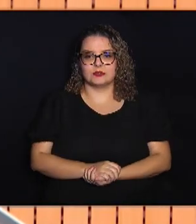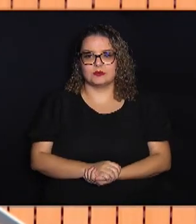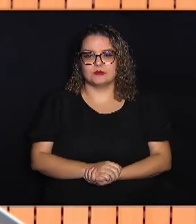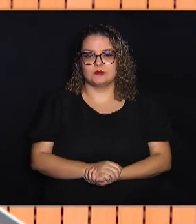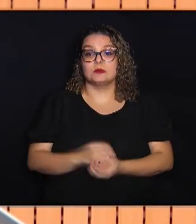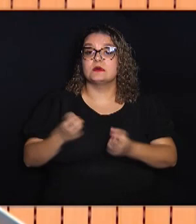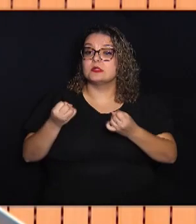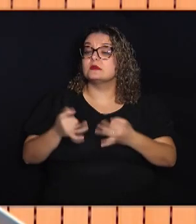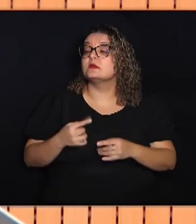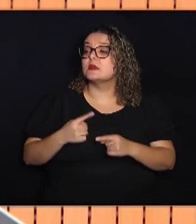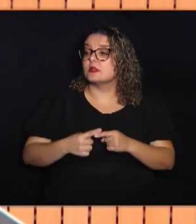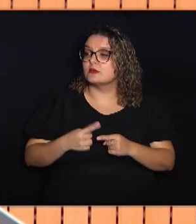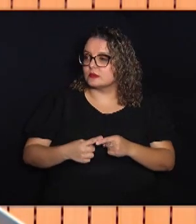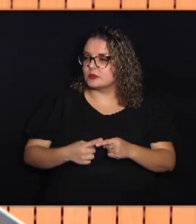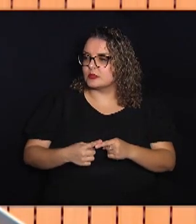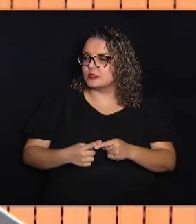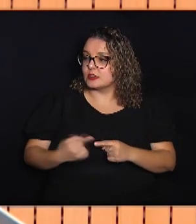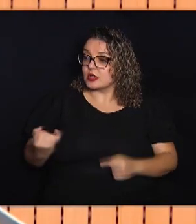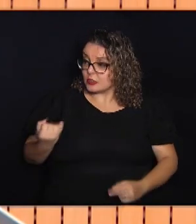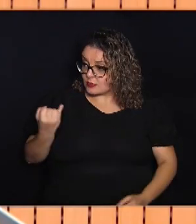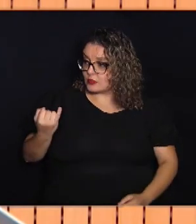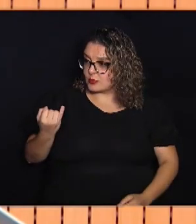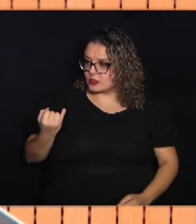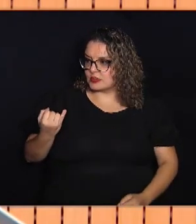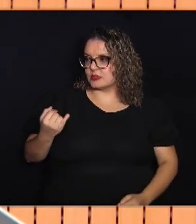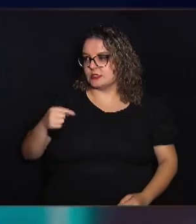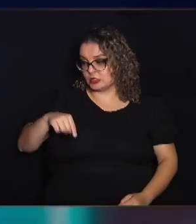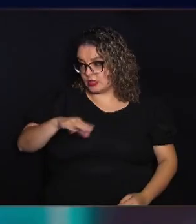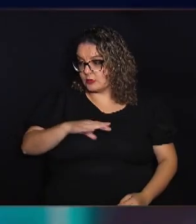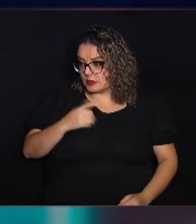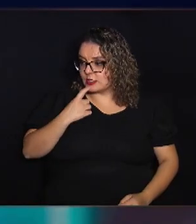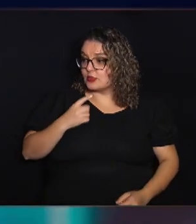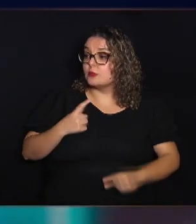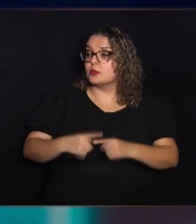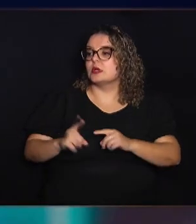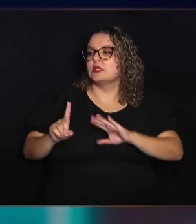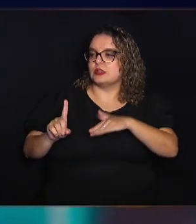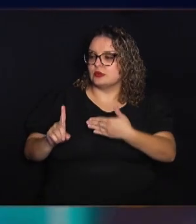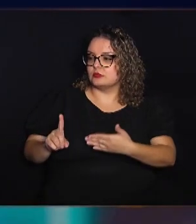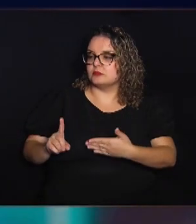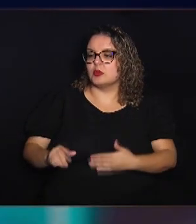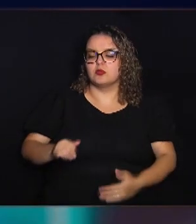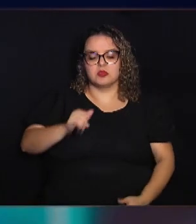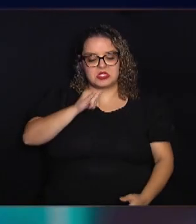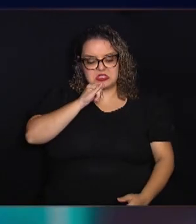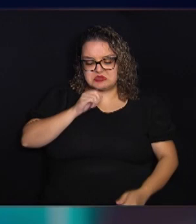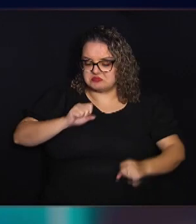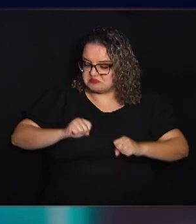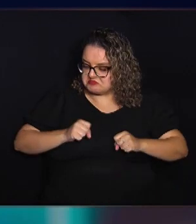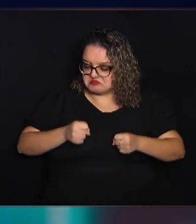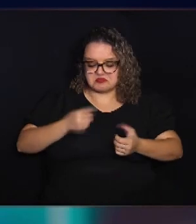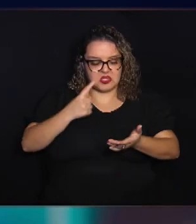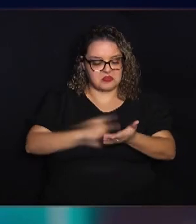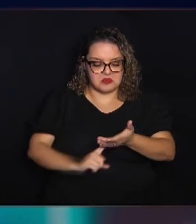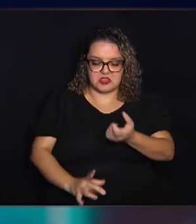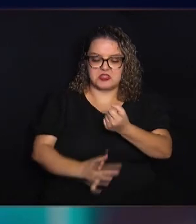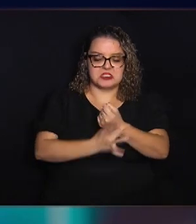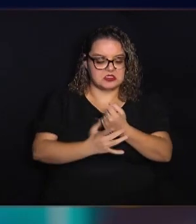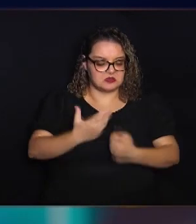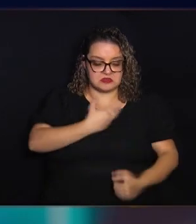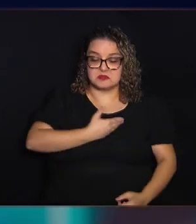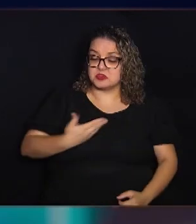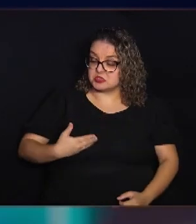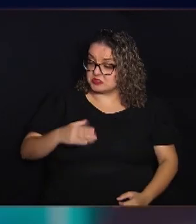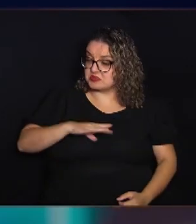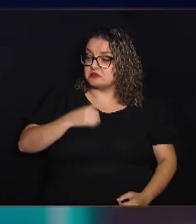explicar o porquê que o senhor é importante para Campinas e o porquê o senhor está sendo homenageado. Um exemplo de dedicação e comprometimento com a segurança pública de Campinas